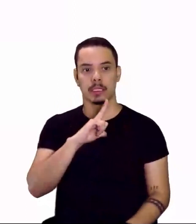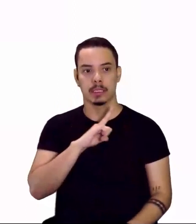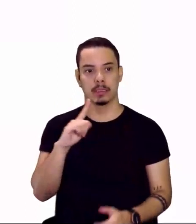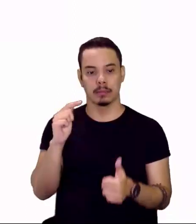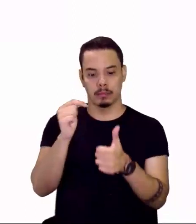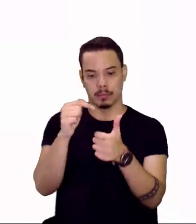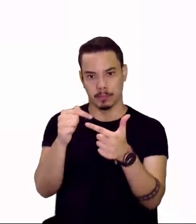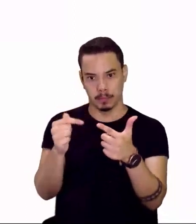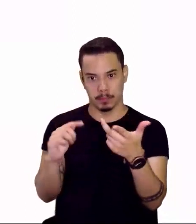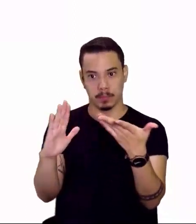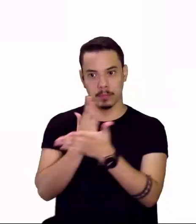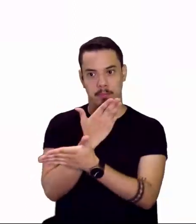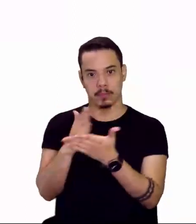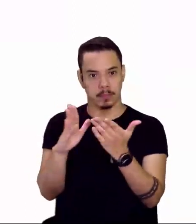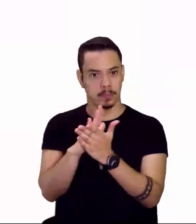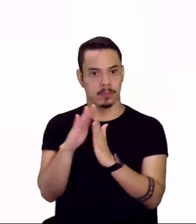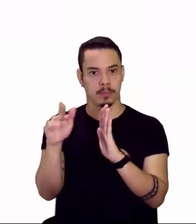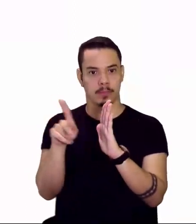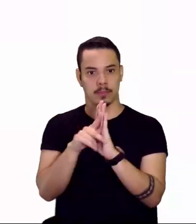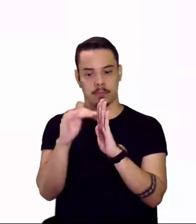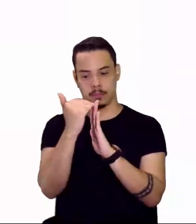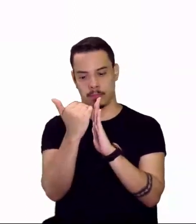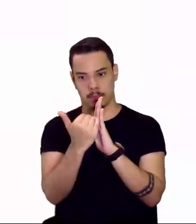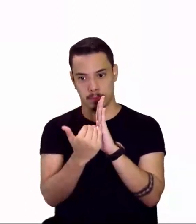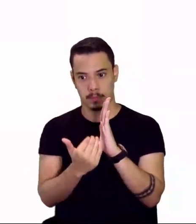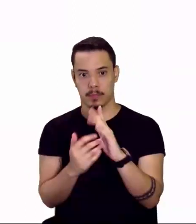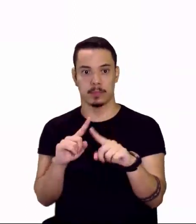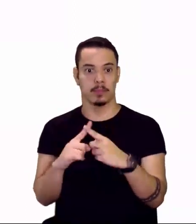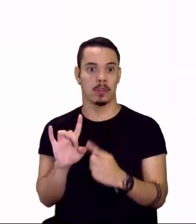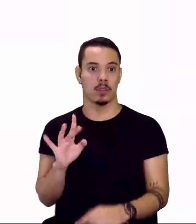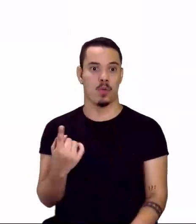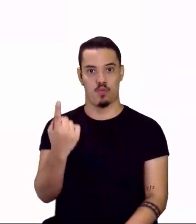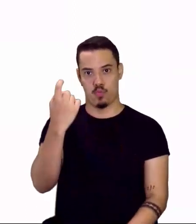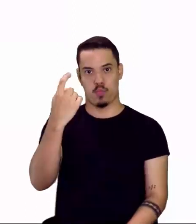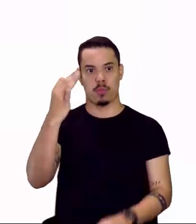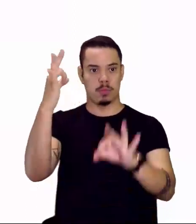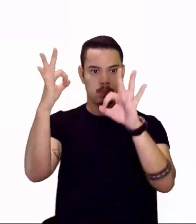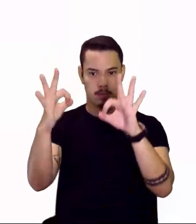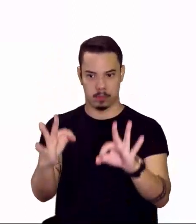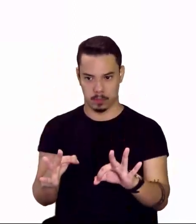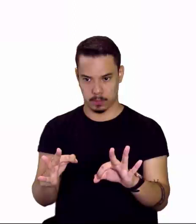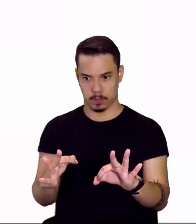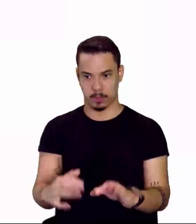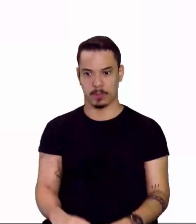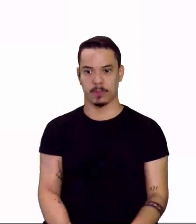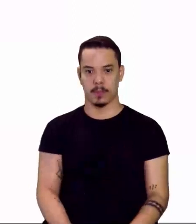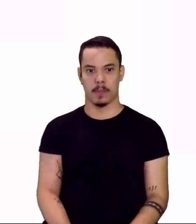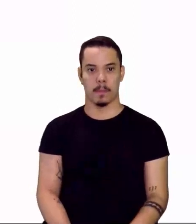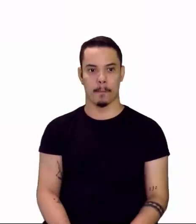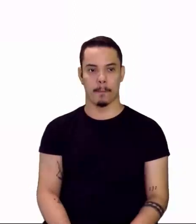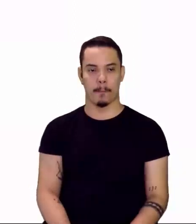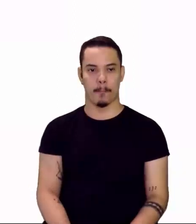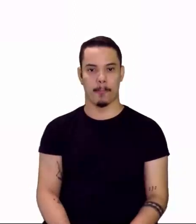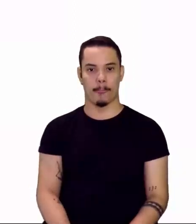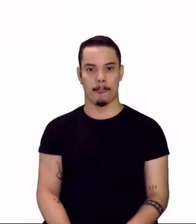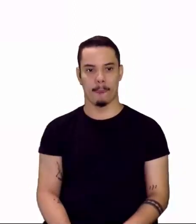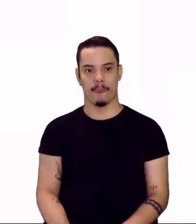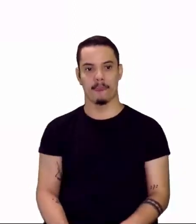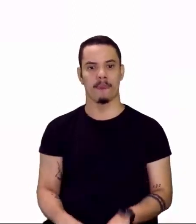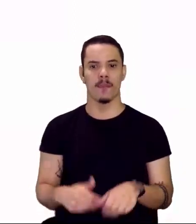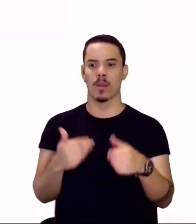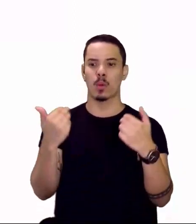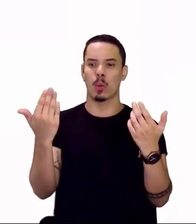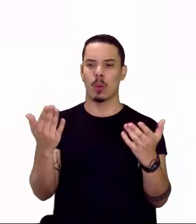algumas dessas propriedades, mas somente uma é correta. Diante disso, qual